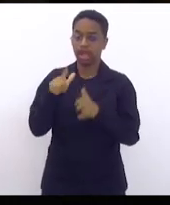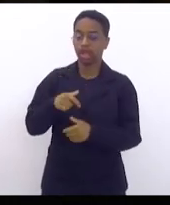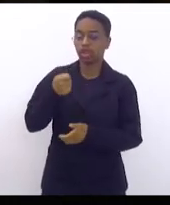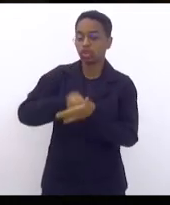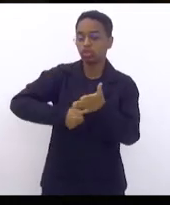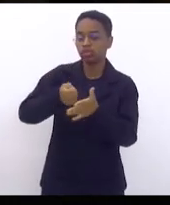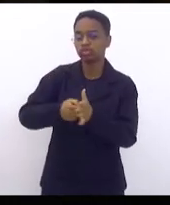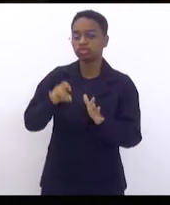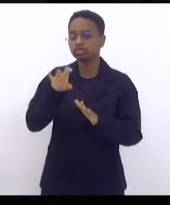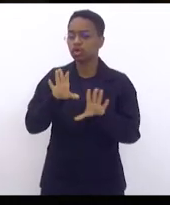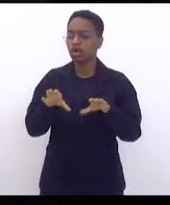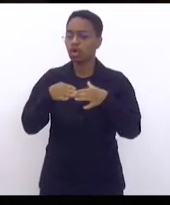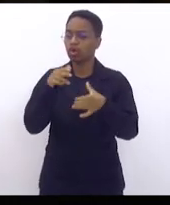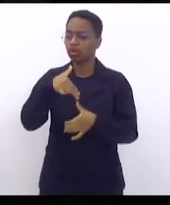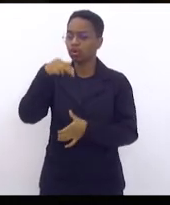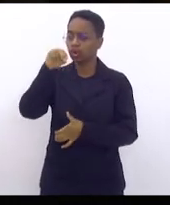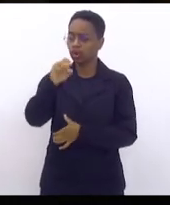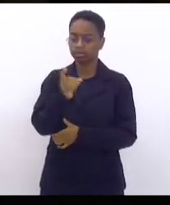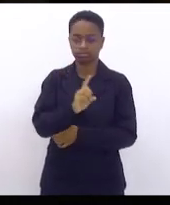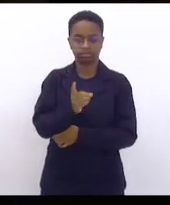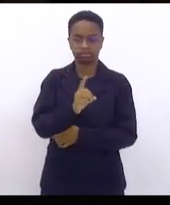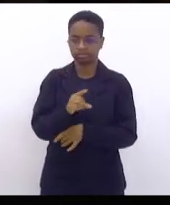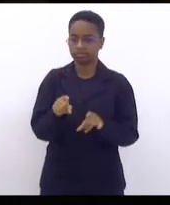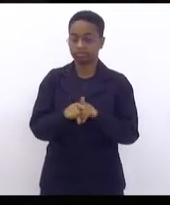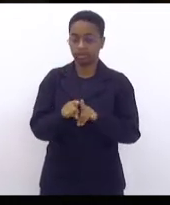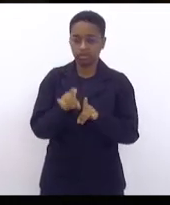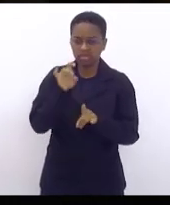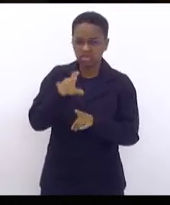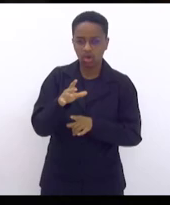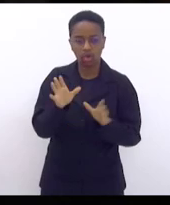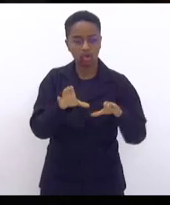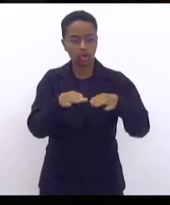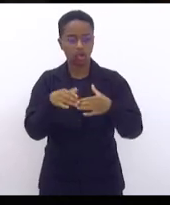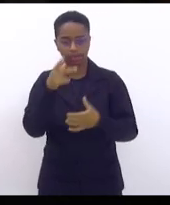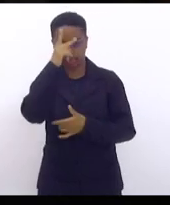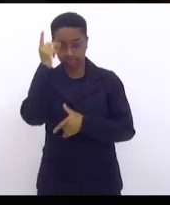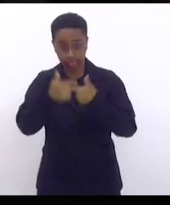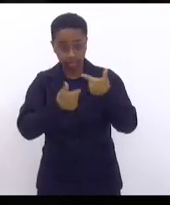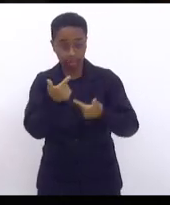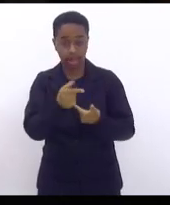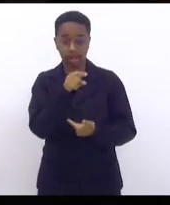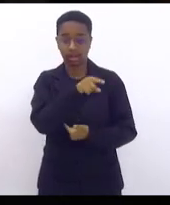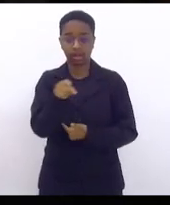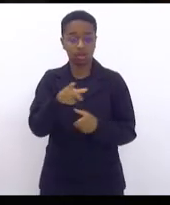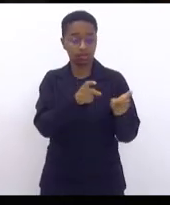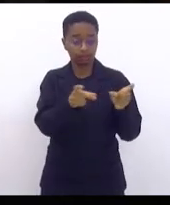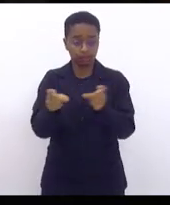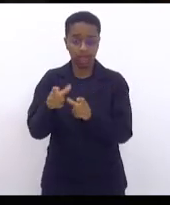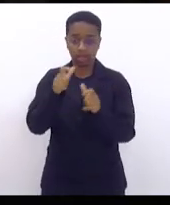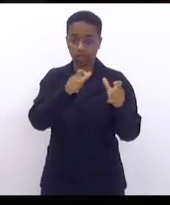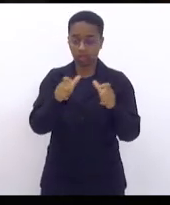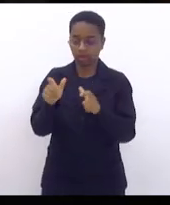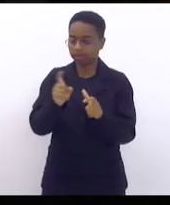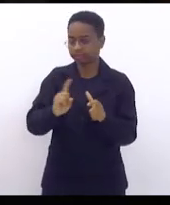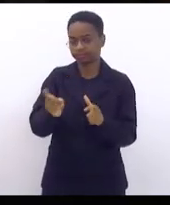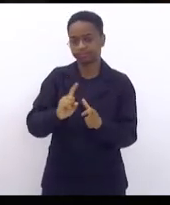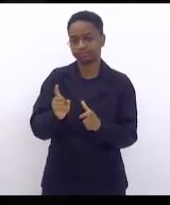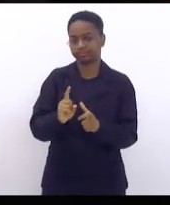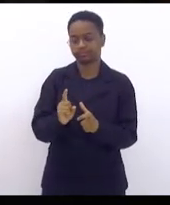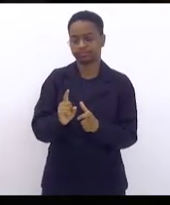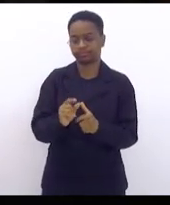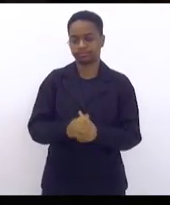dos nordestinos, não só dos trabalhadores e das trabalhadoras, dos comerciantes da Feira de